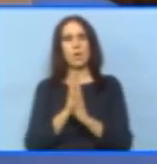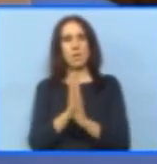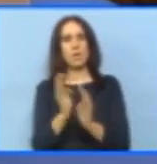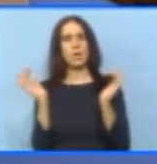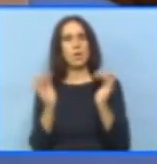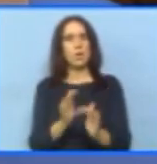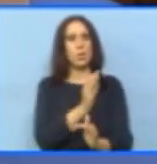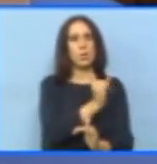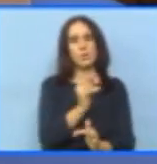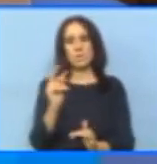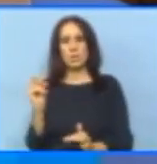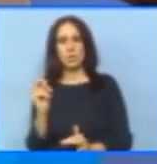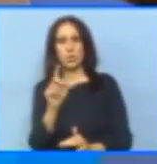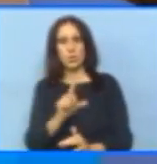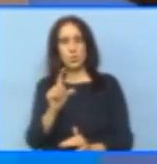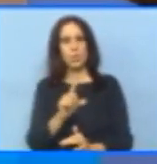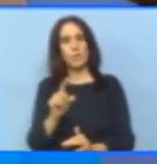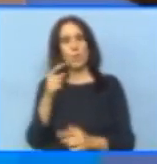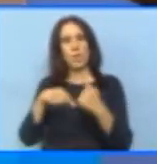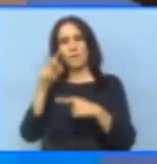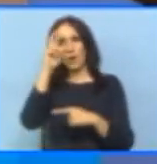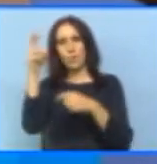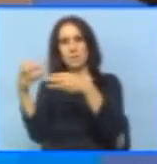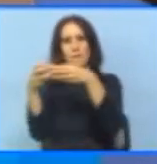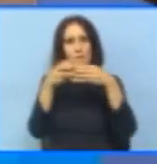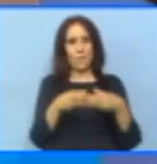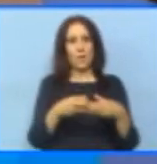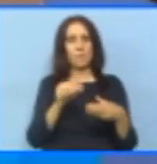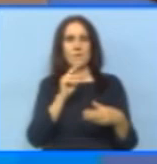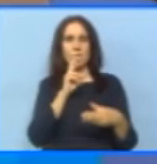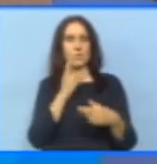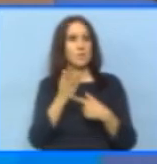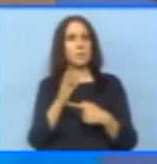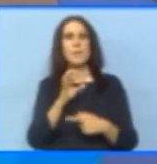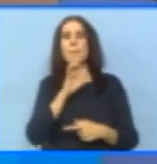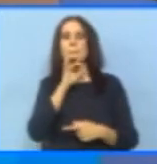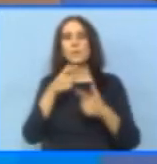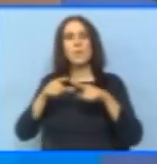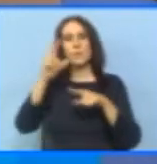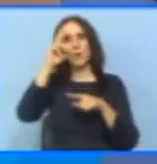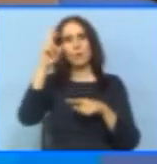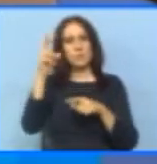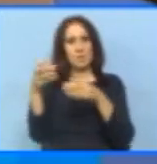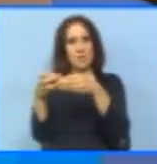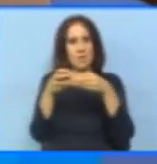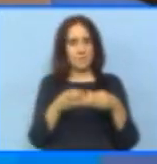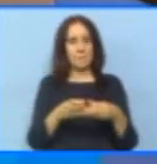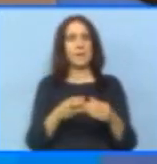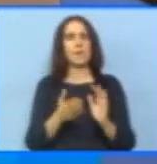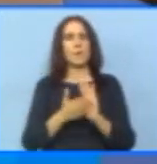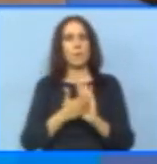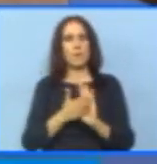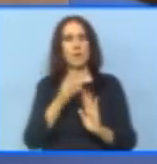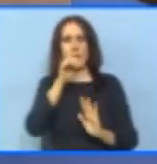de julho, foi a Rússia que esteve em Fátima, nomeadamente os bispos de língua russa, a comprovar, e recordo, enfim, algumas mensagens